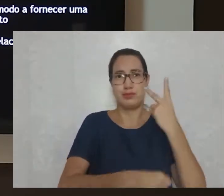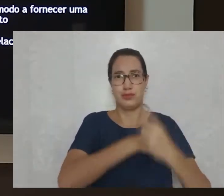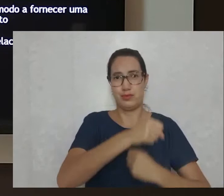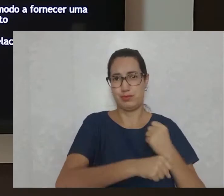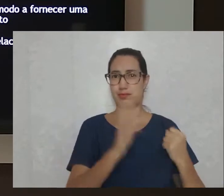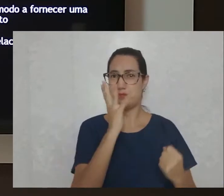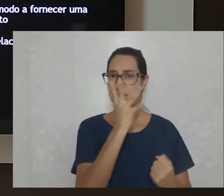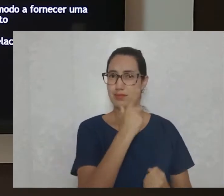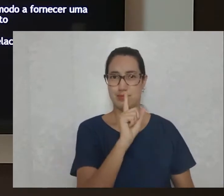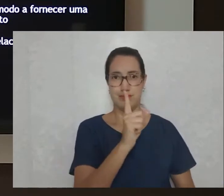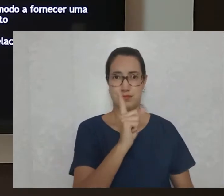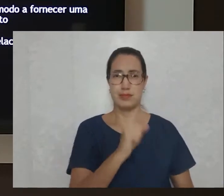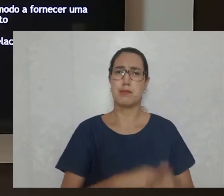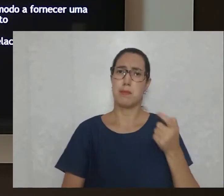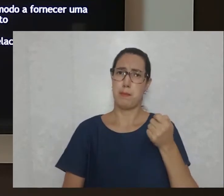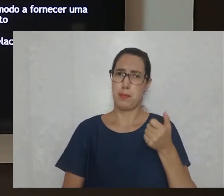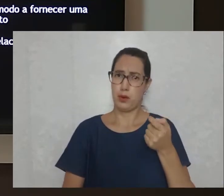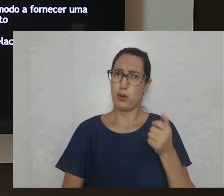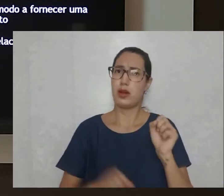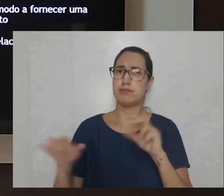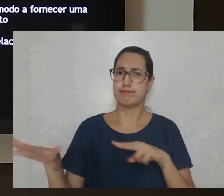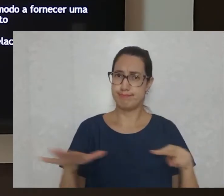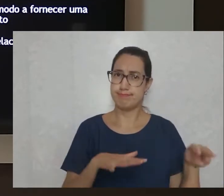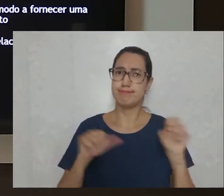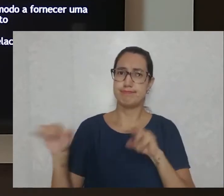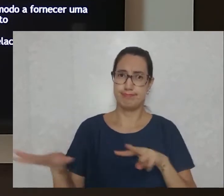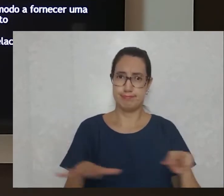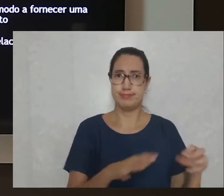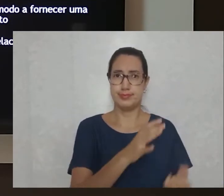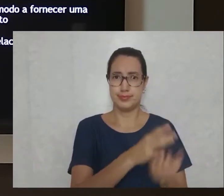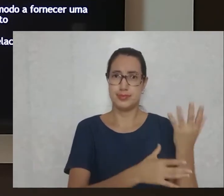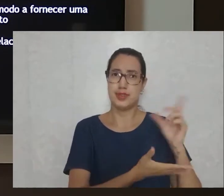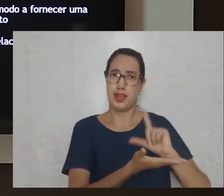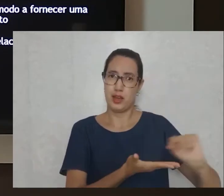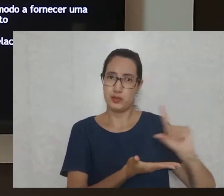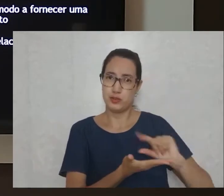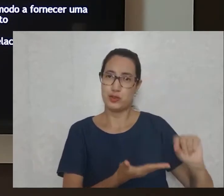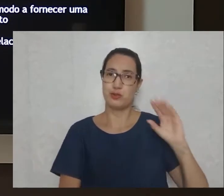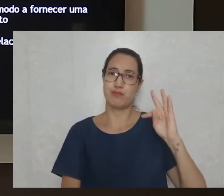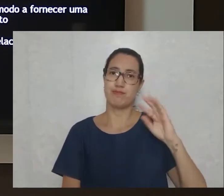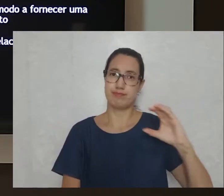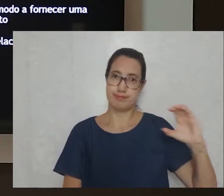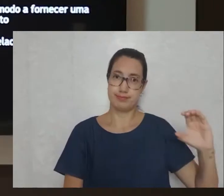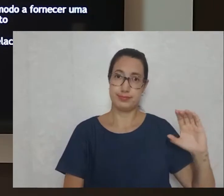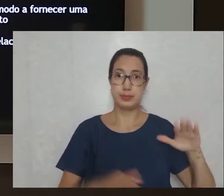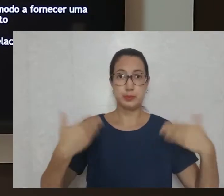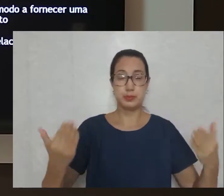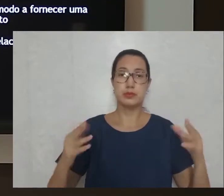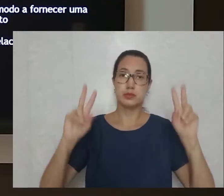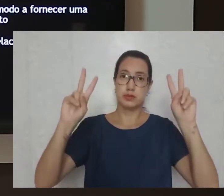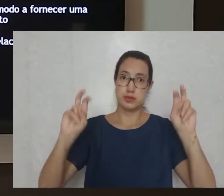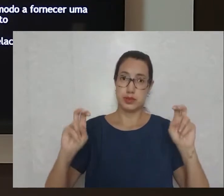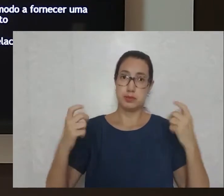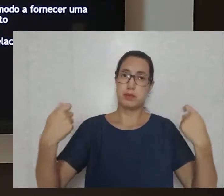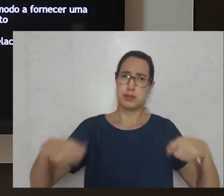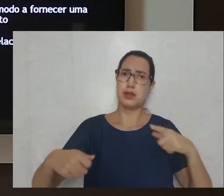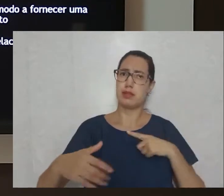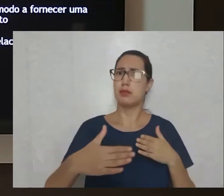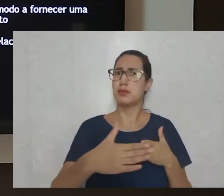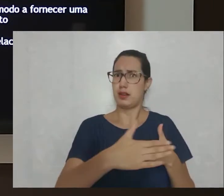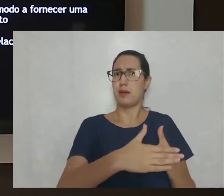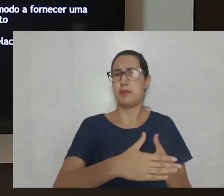vão ter poucas semanas para fazer esse artigo, tá? Então, assim, o tema tem que incorporar essa questão de